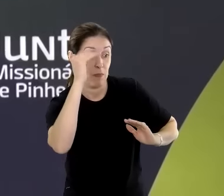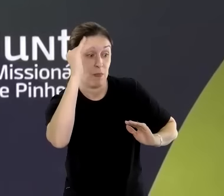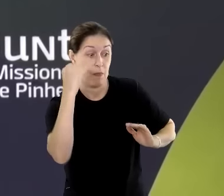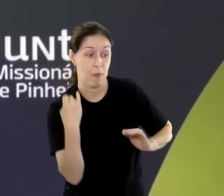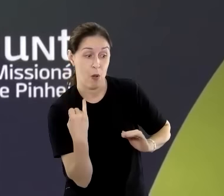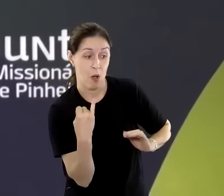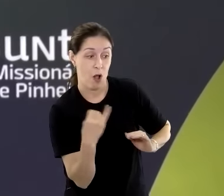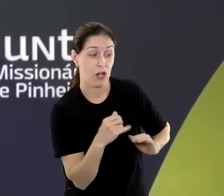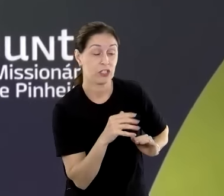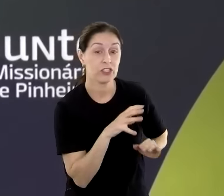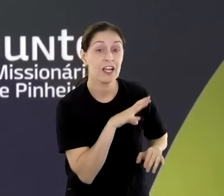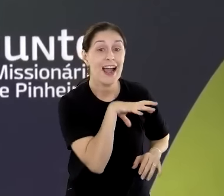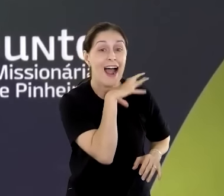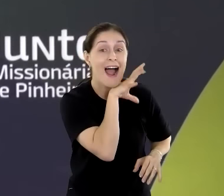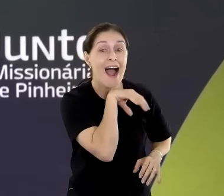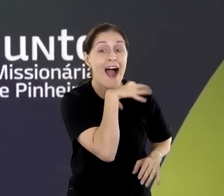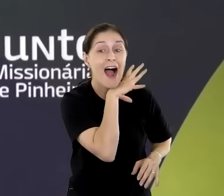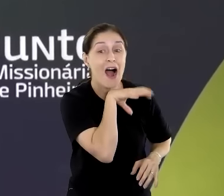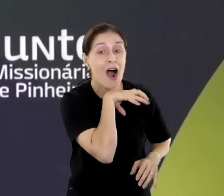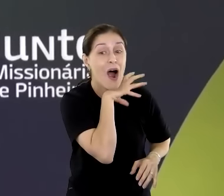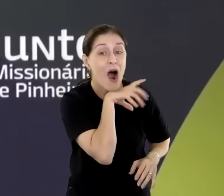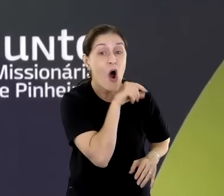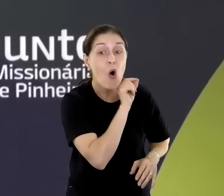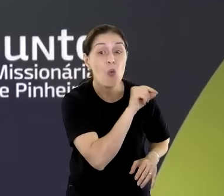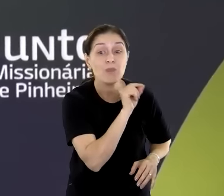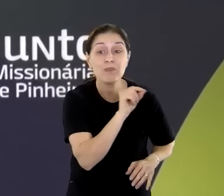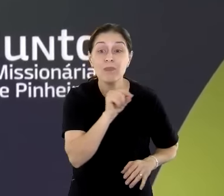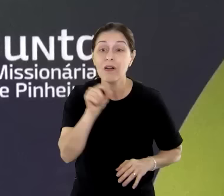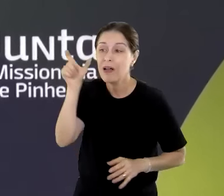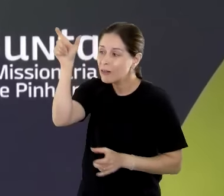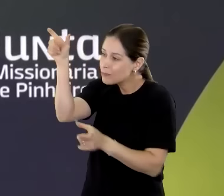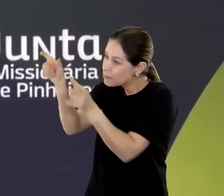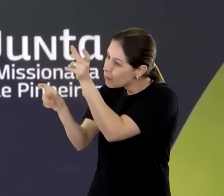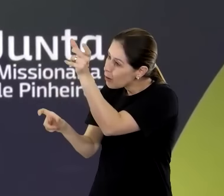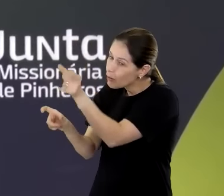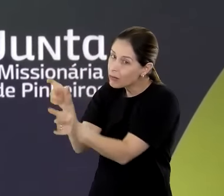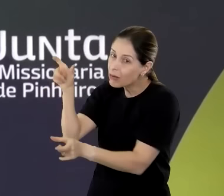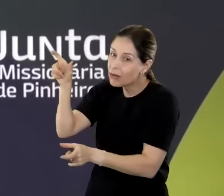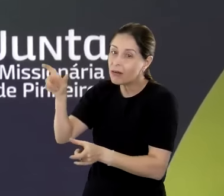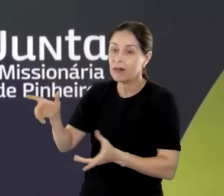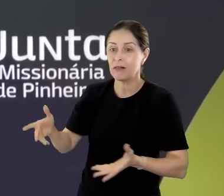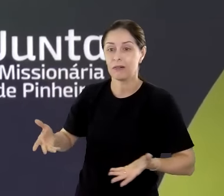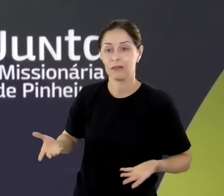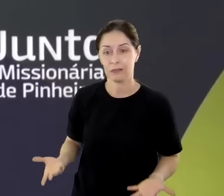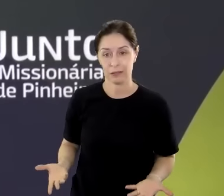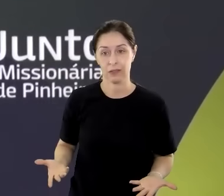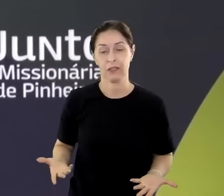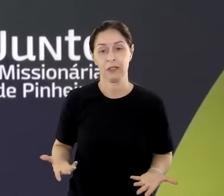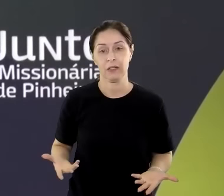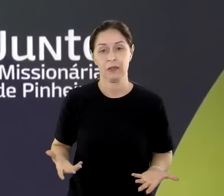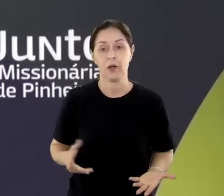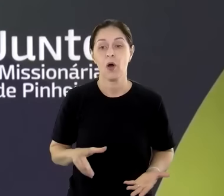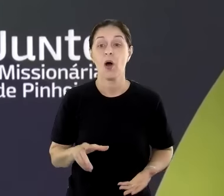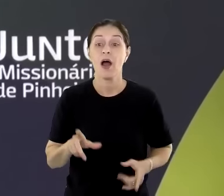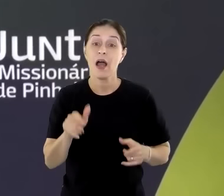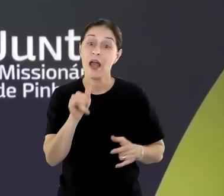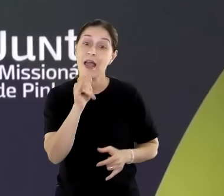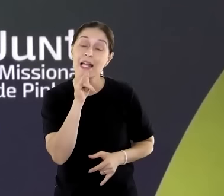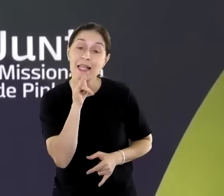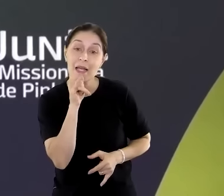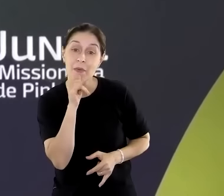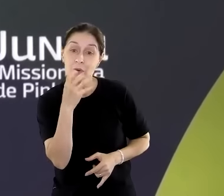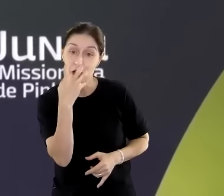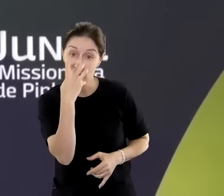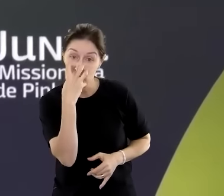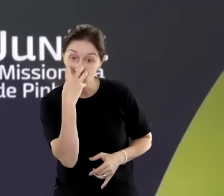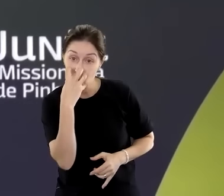Como alguém costuma brincar aí, se você estiver andando na rua e alguém estiver passeando com um cachorro, e o cachorro avançar em cima de